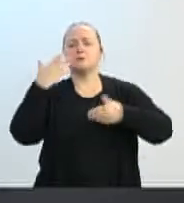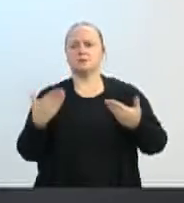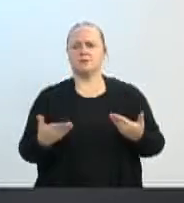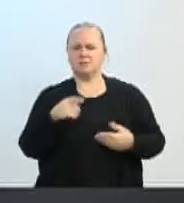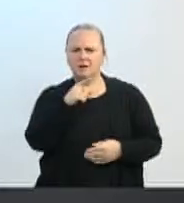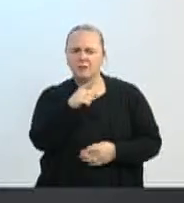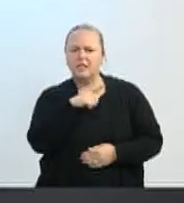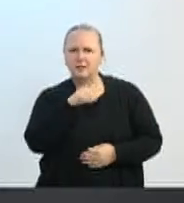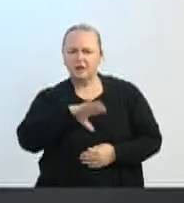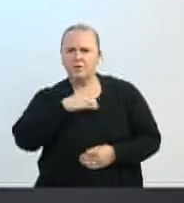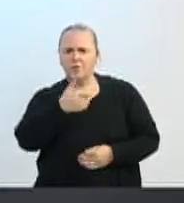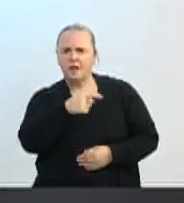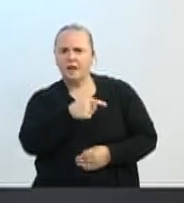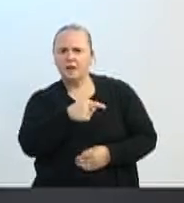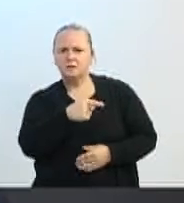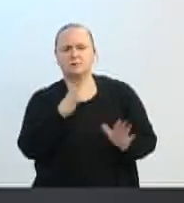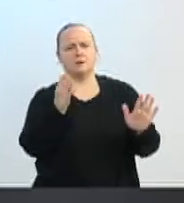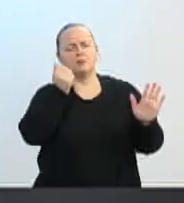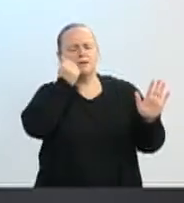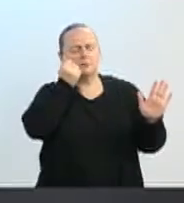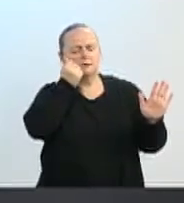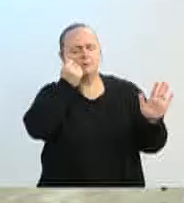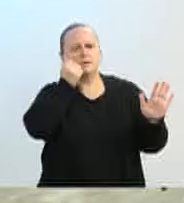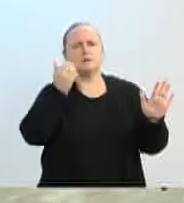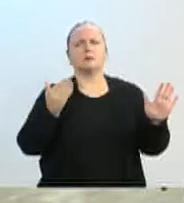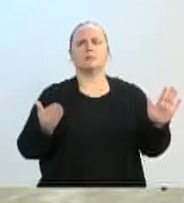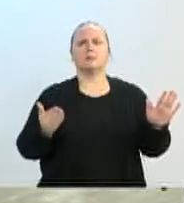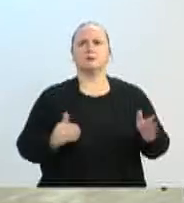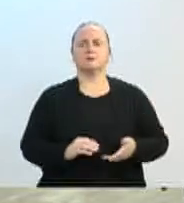ele teria coragem de ir lá. Cara de pau!